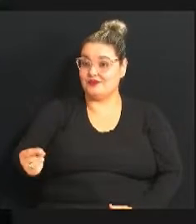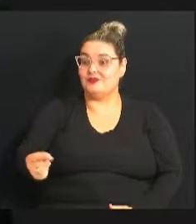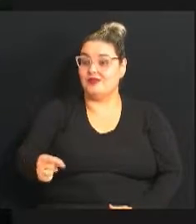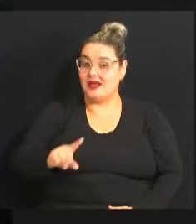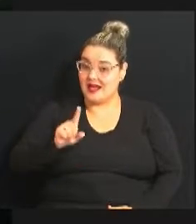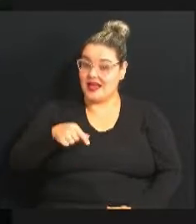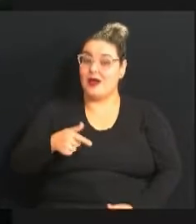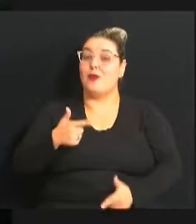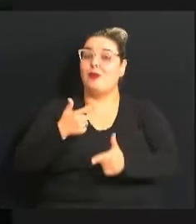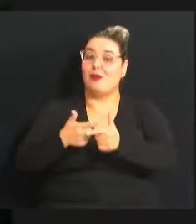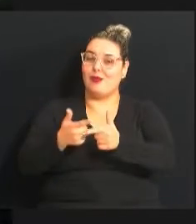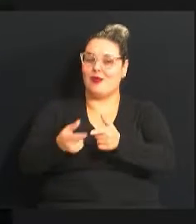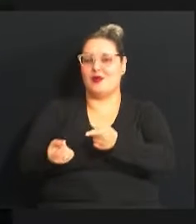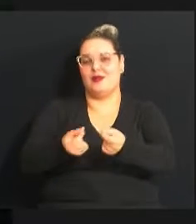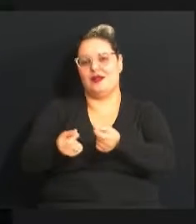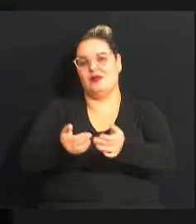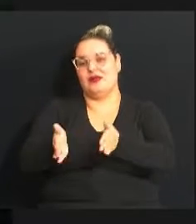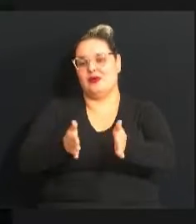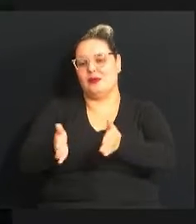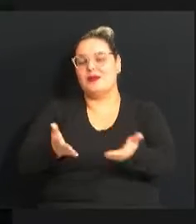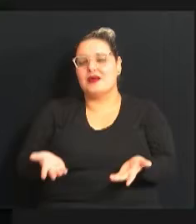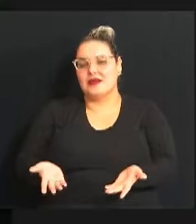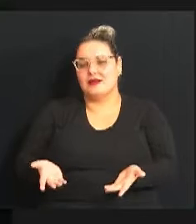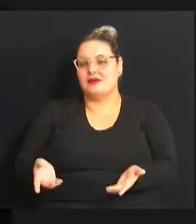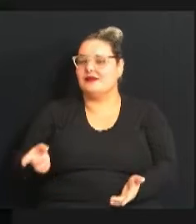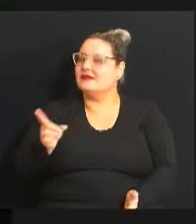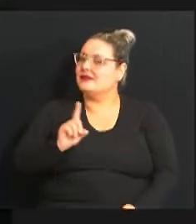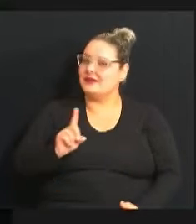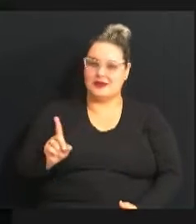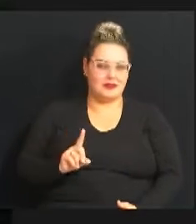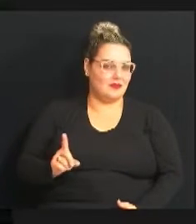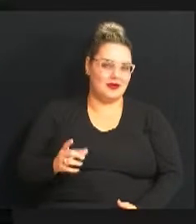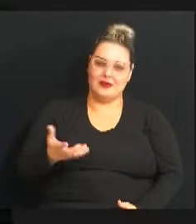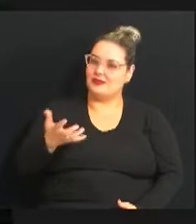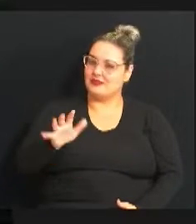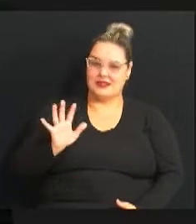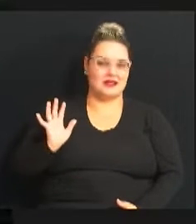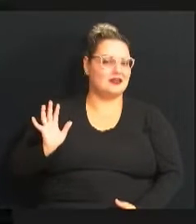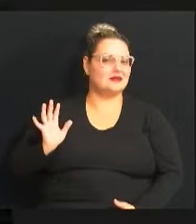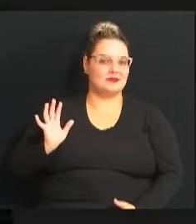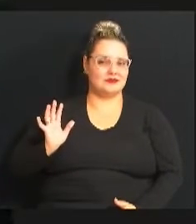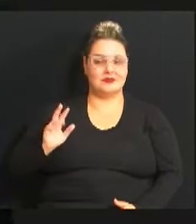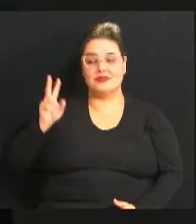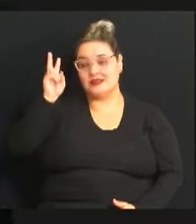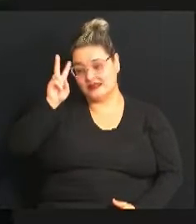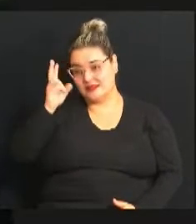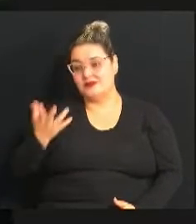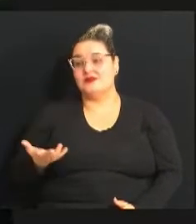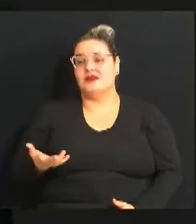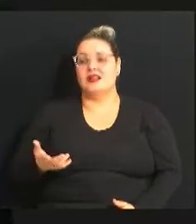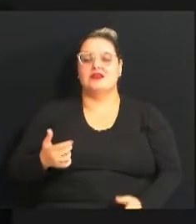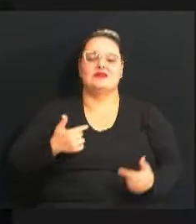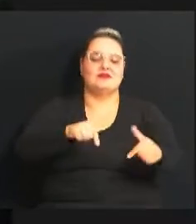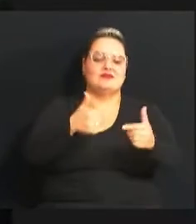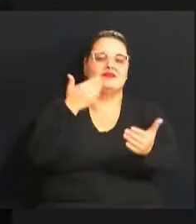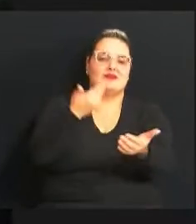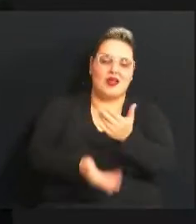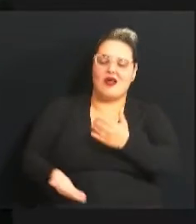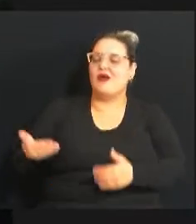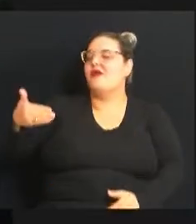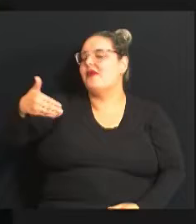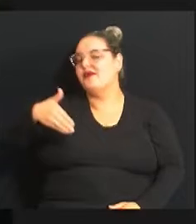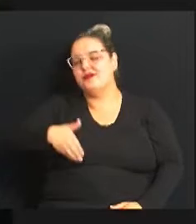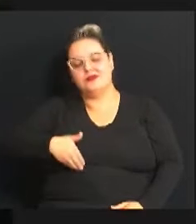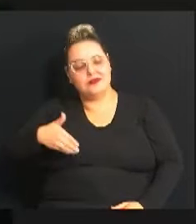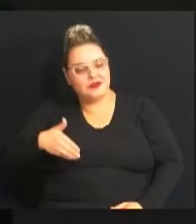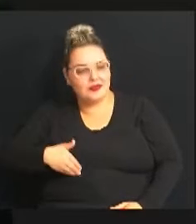econômica. Então, também não é um cenário que a gente quer, né? Lembrando que a gente está no cenário de alto desemprego, fome, né, queda